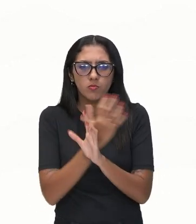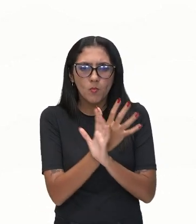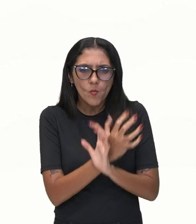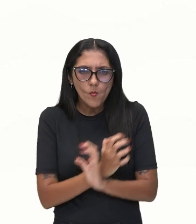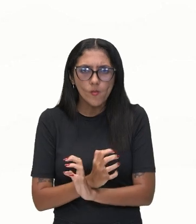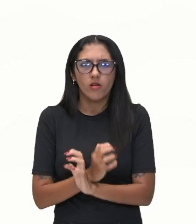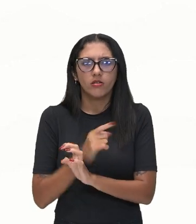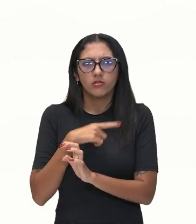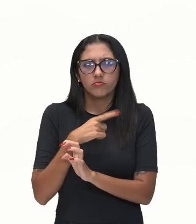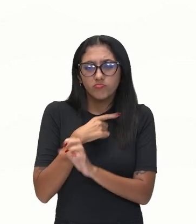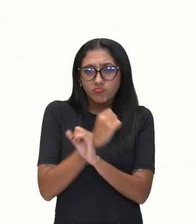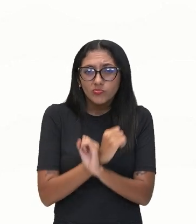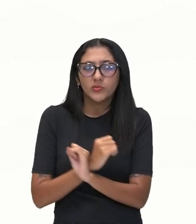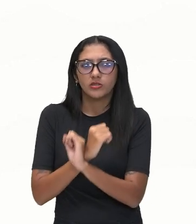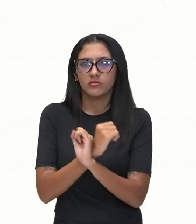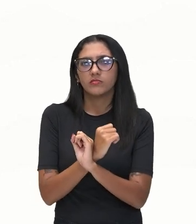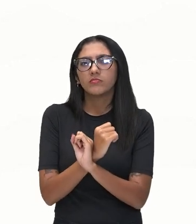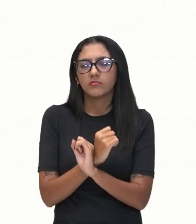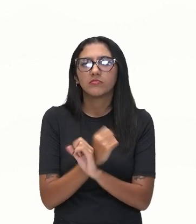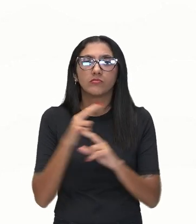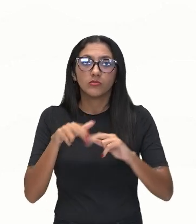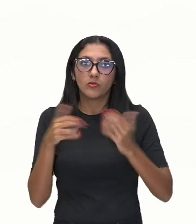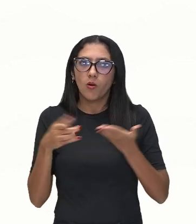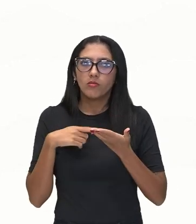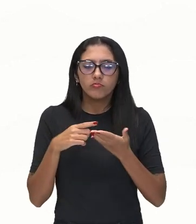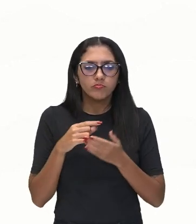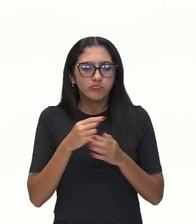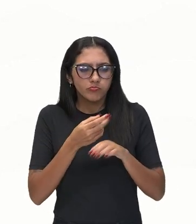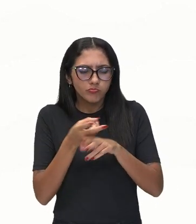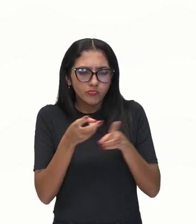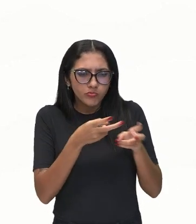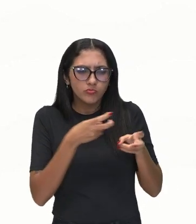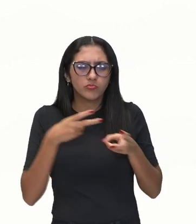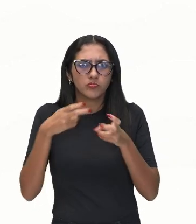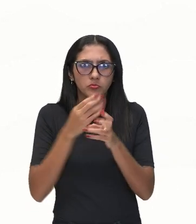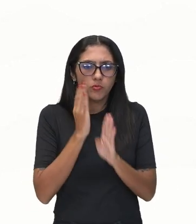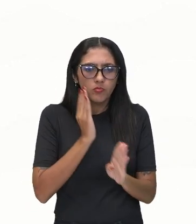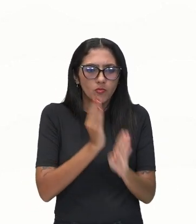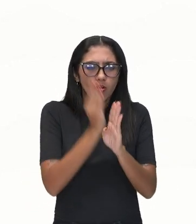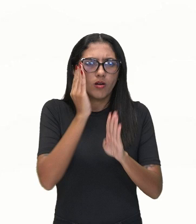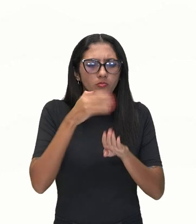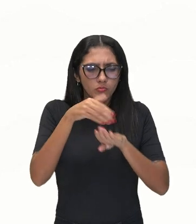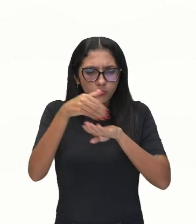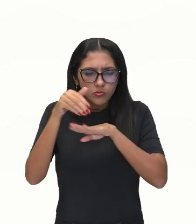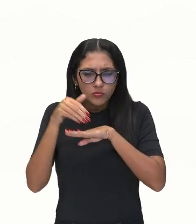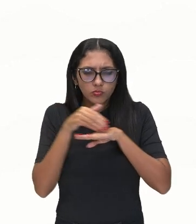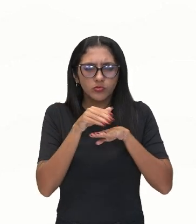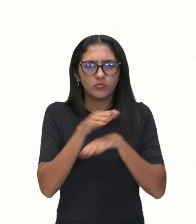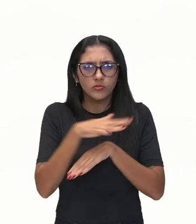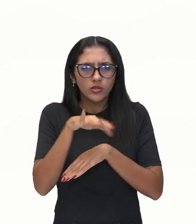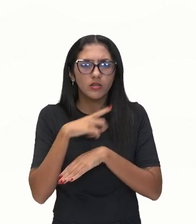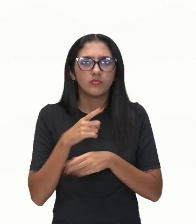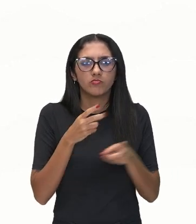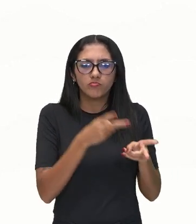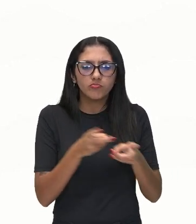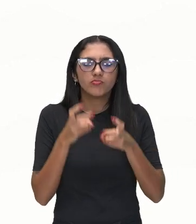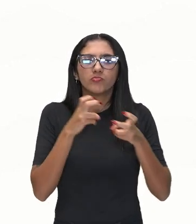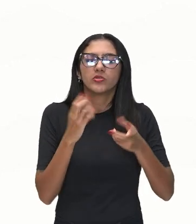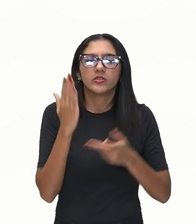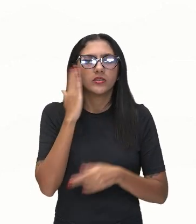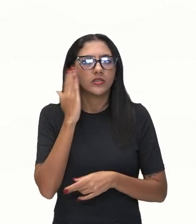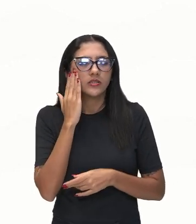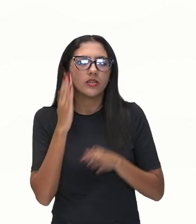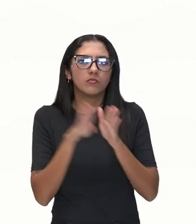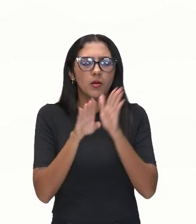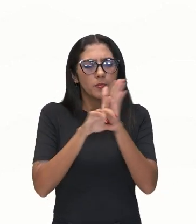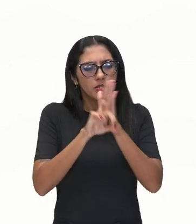ser estudadas, serem encontradas por paleontólogos, né? E assim eles puderem compreender como